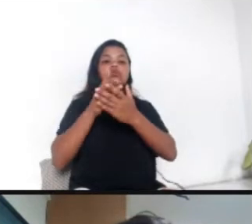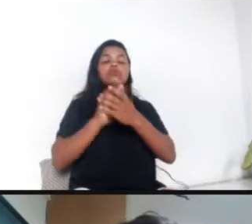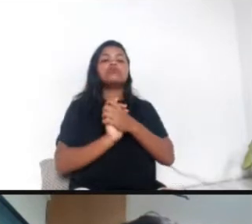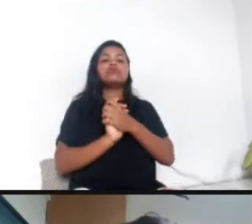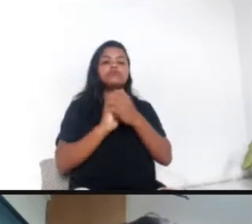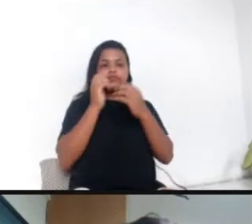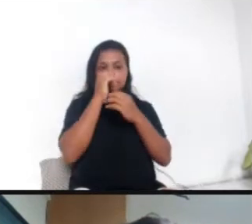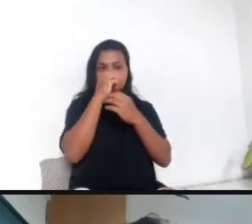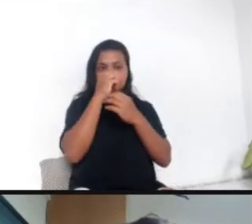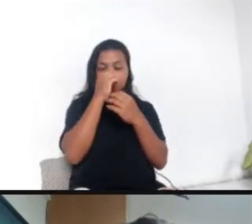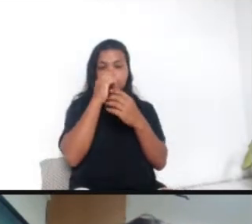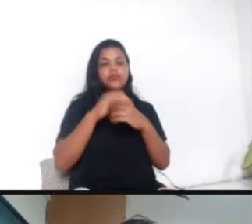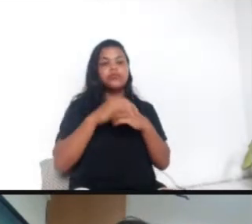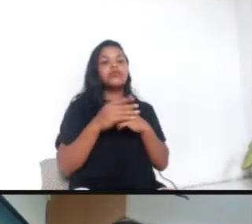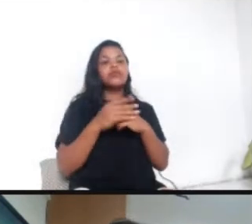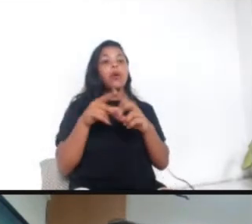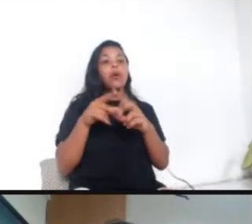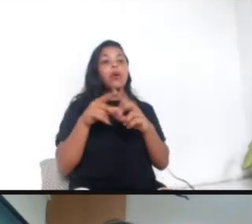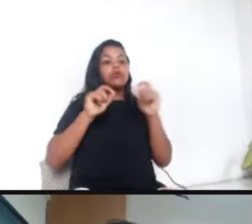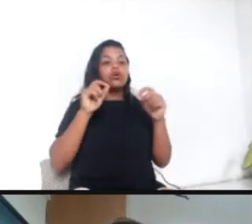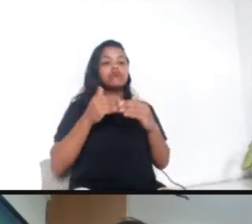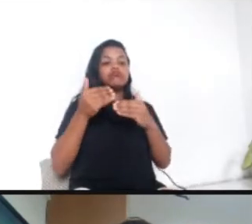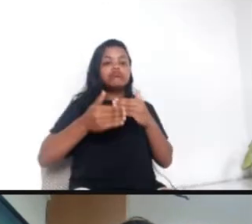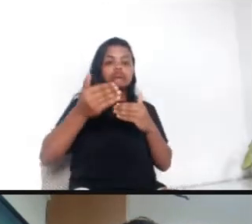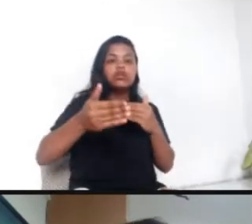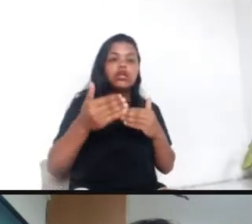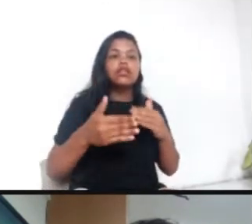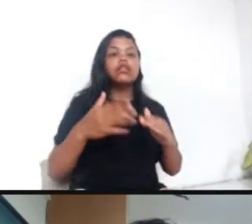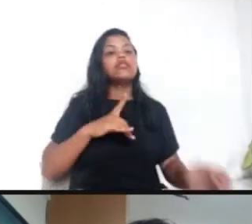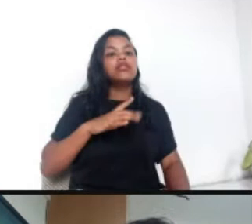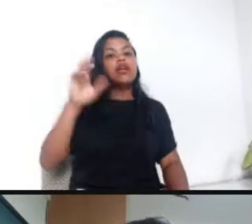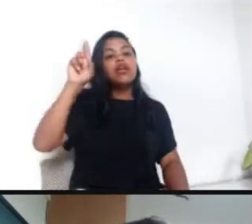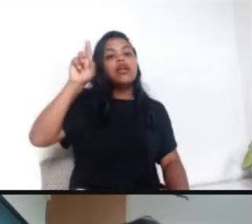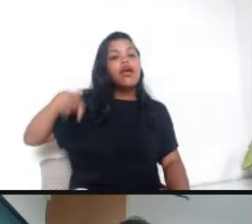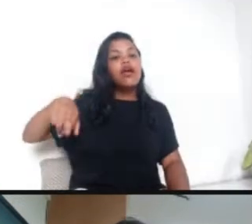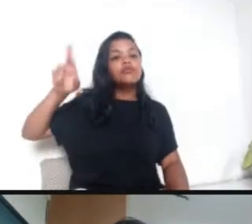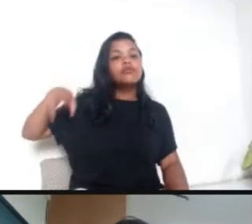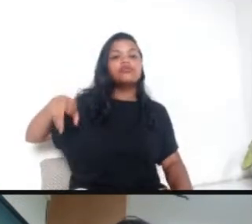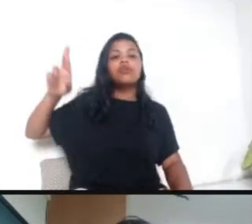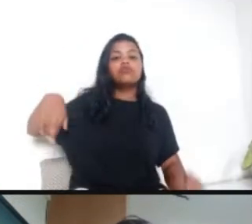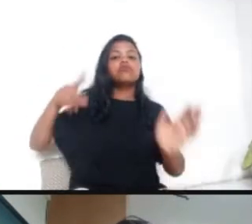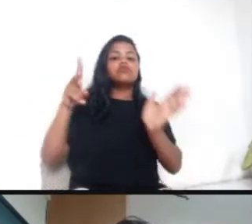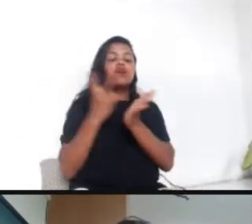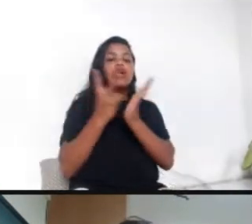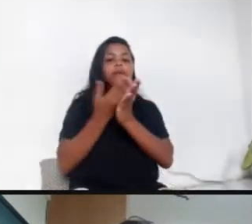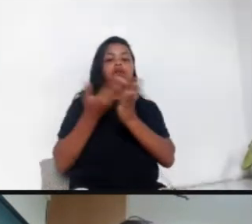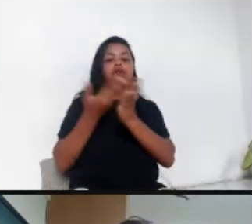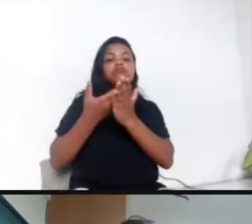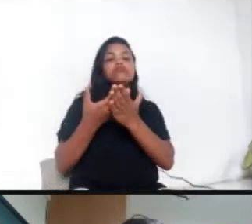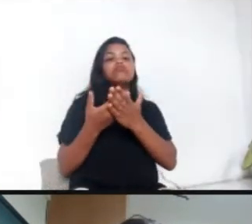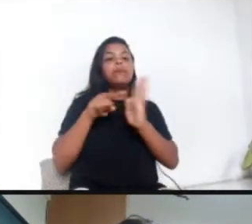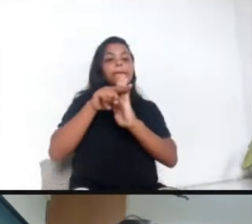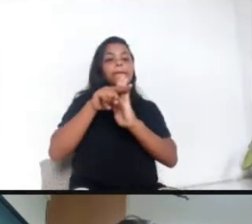que alguns poucos começam a ter seus resultados publicados, os estudos completos, mas ainda não têm seus